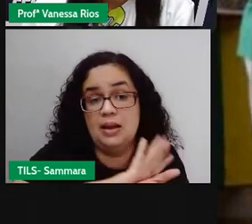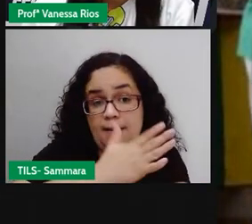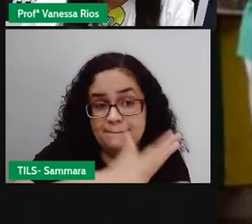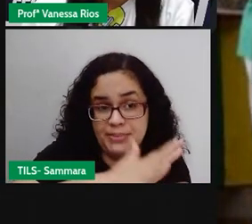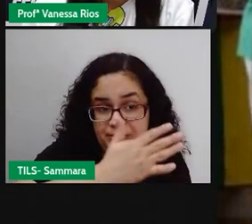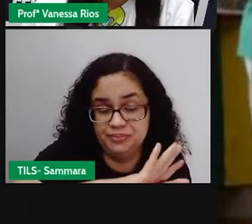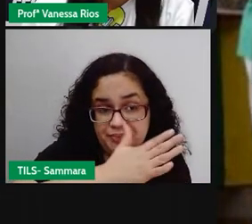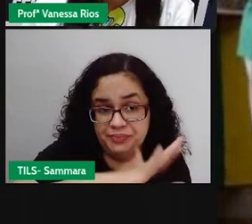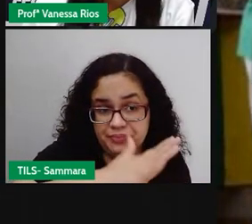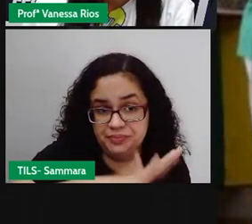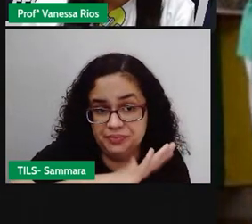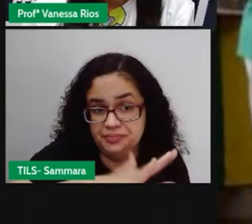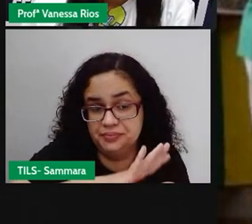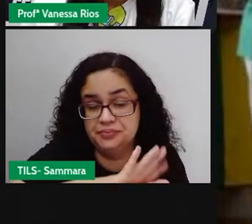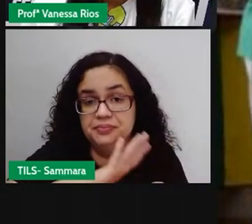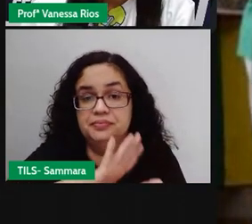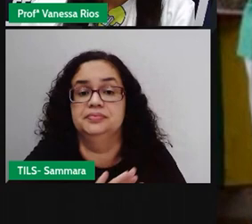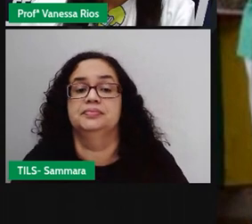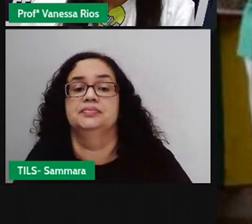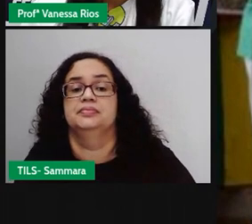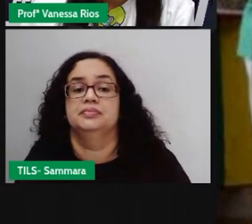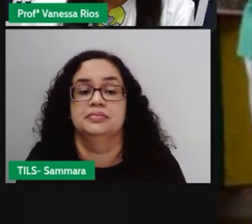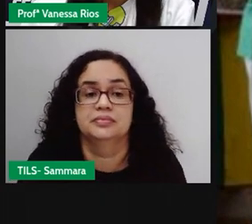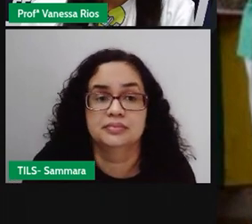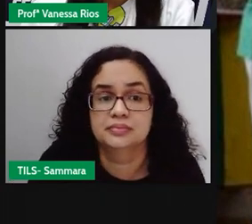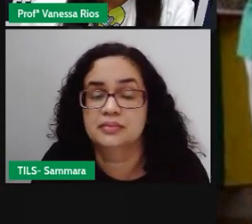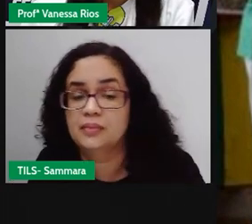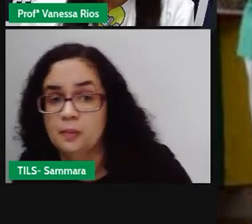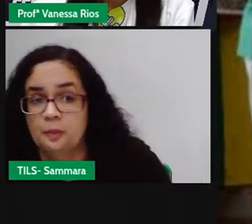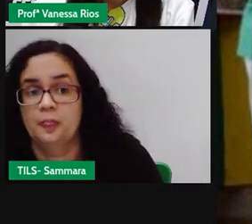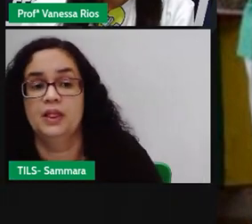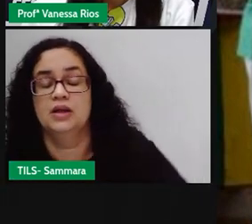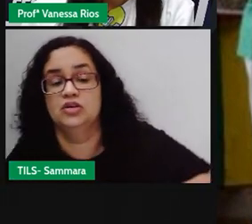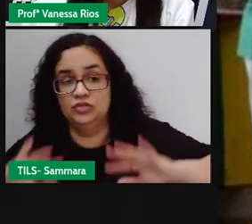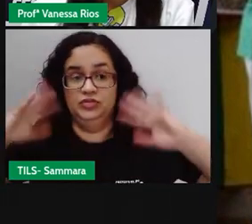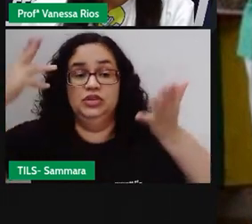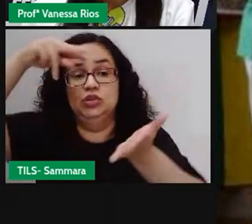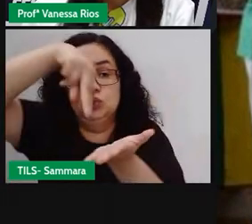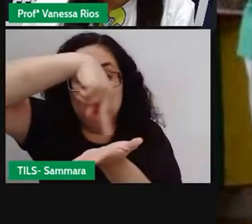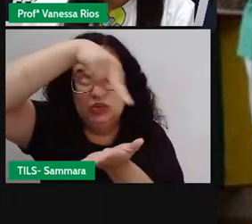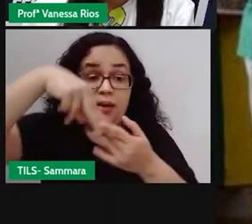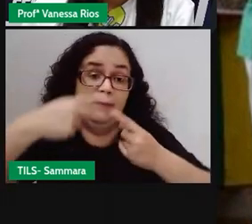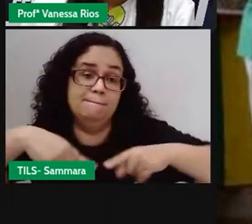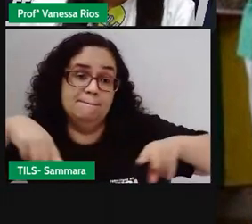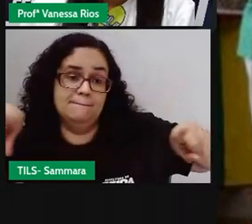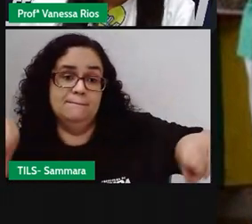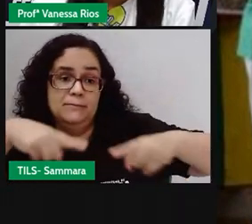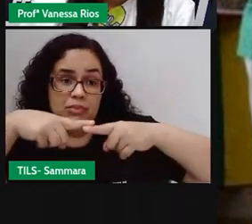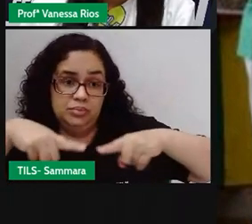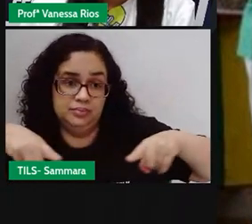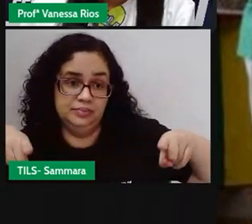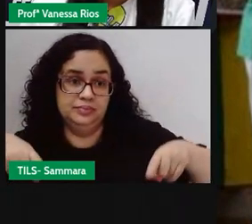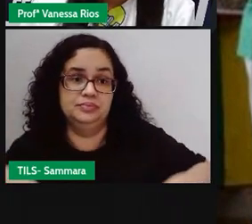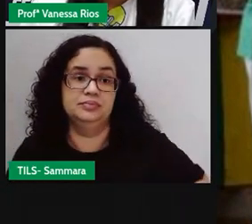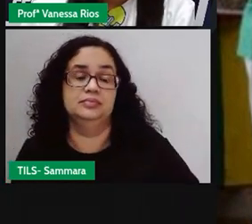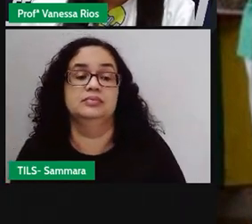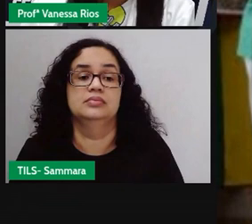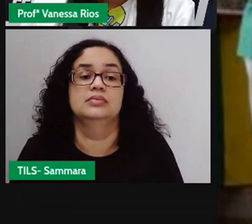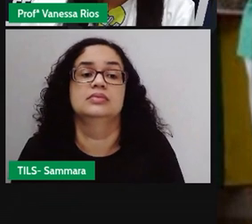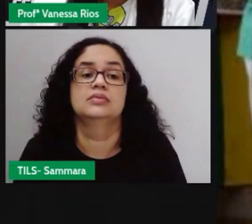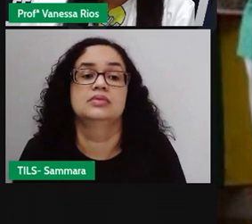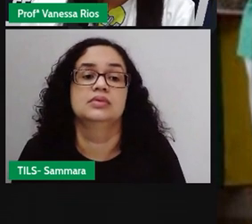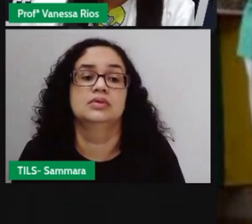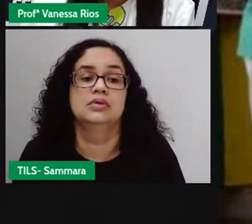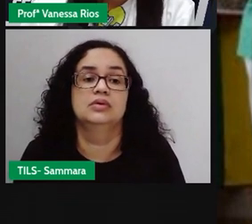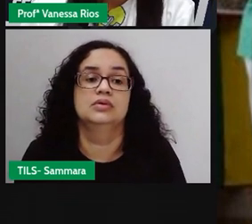Os samba de roda, que são assim, manifestações de dança, de música, que remetem